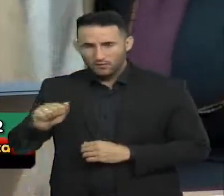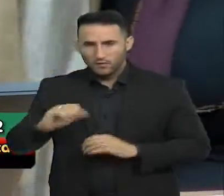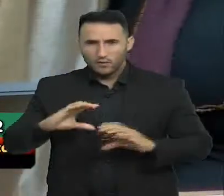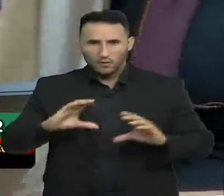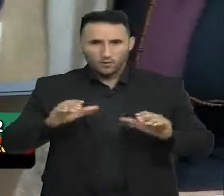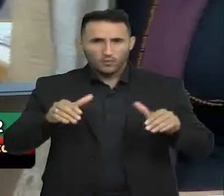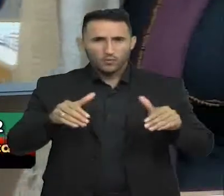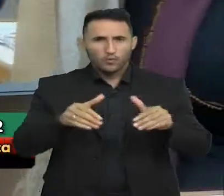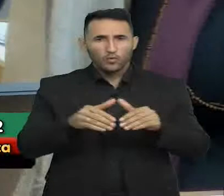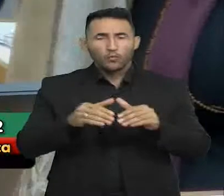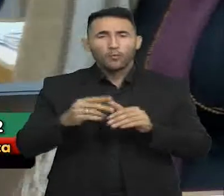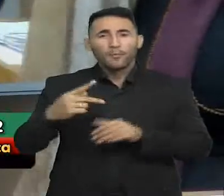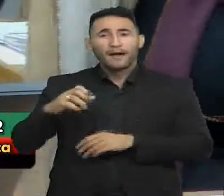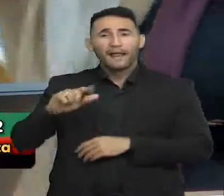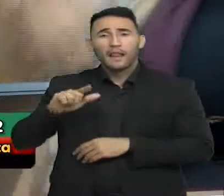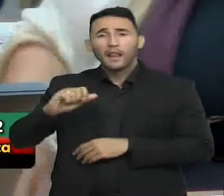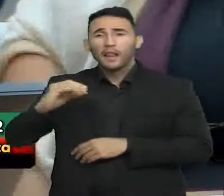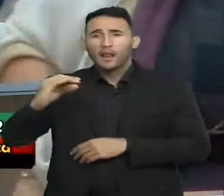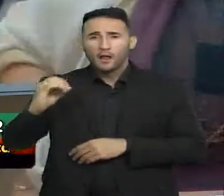de Iansã.